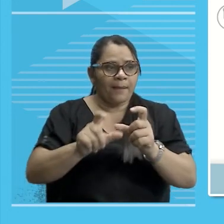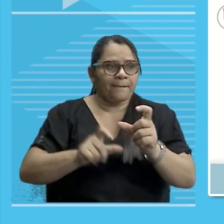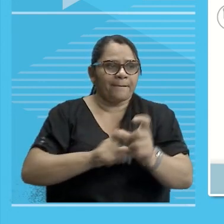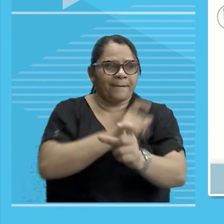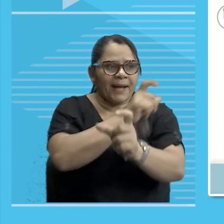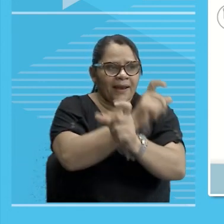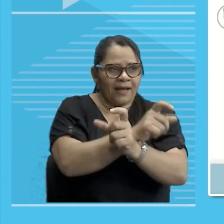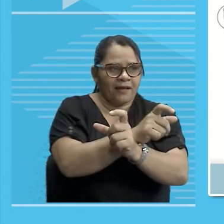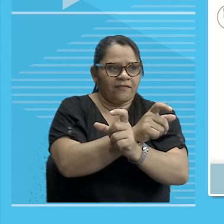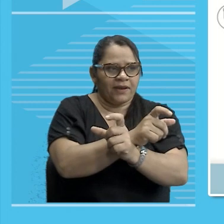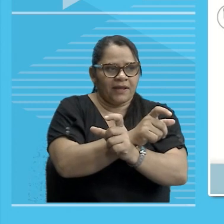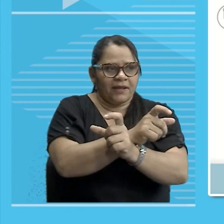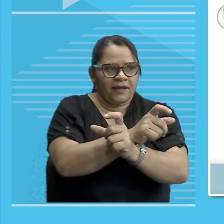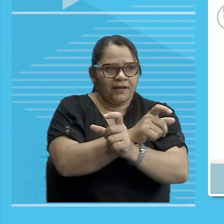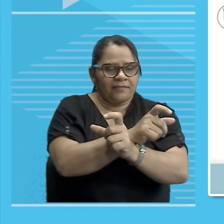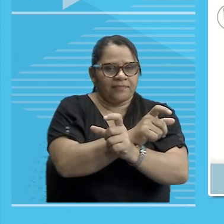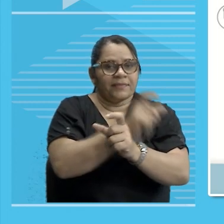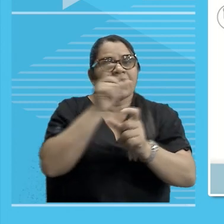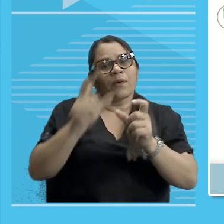in de